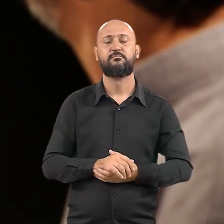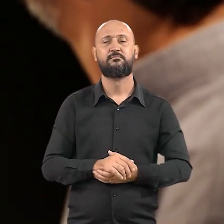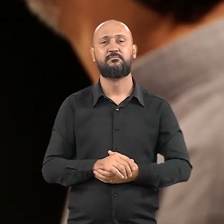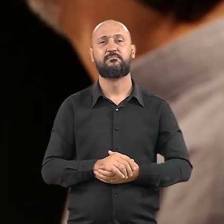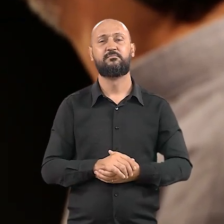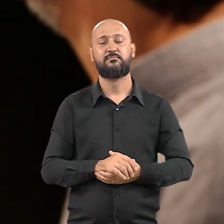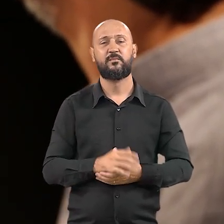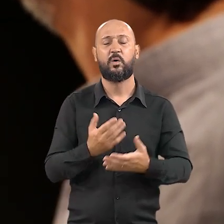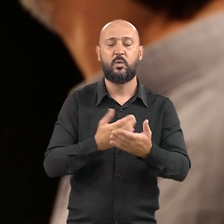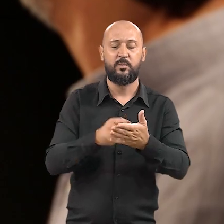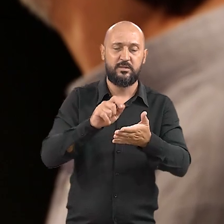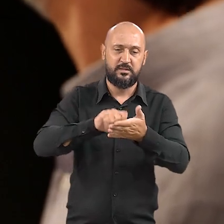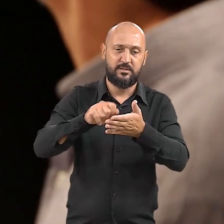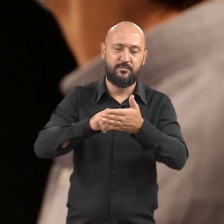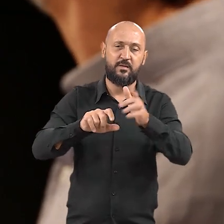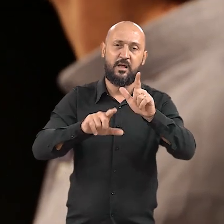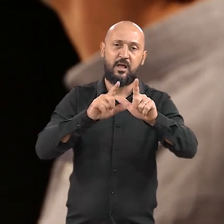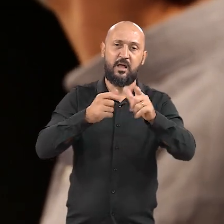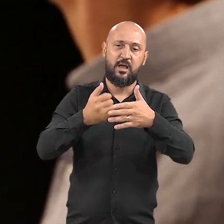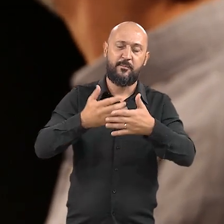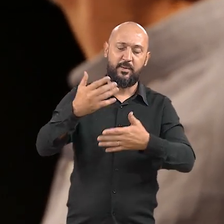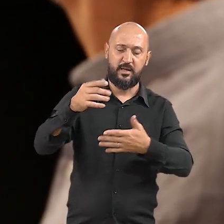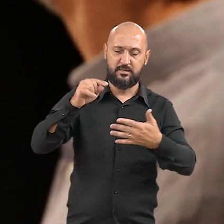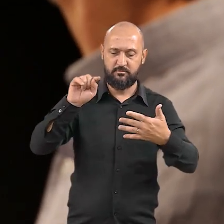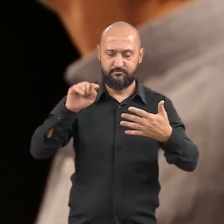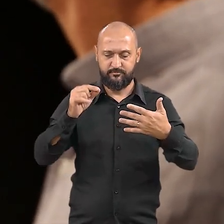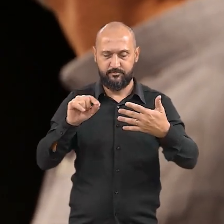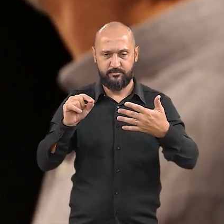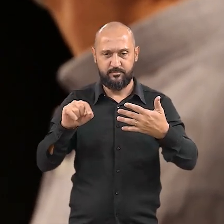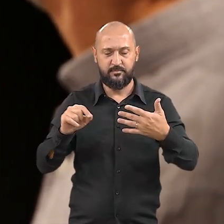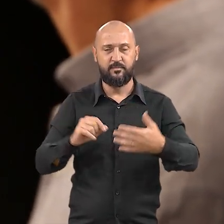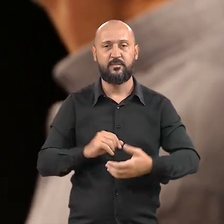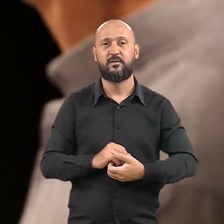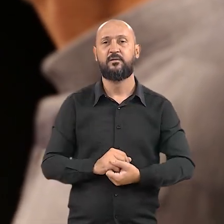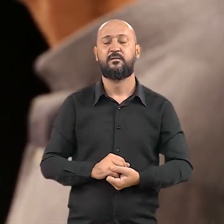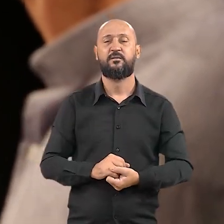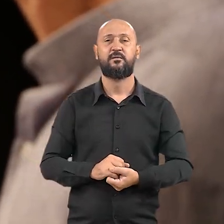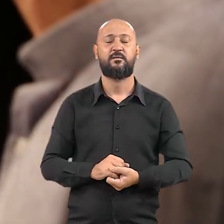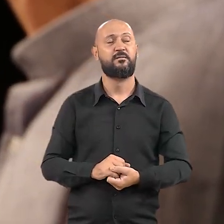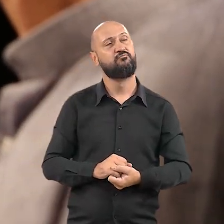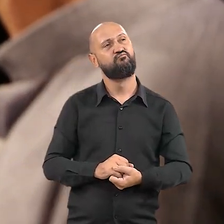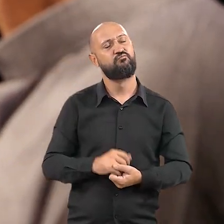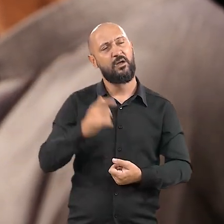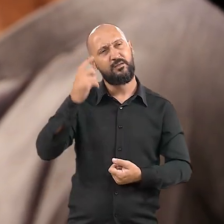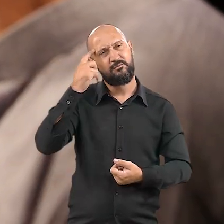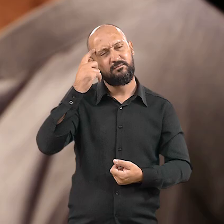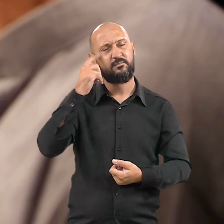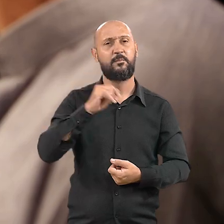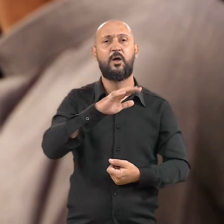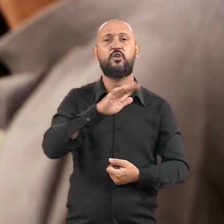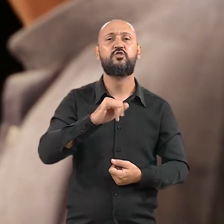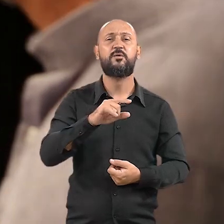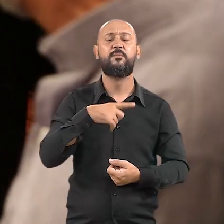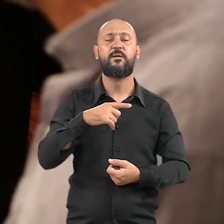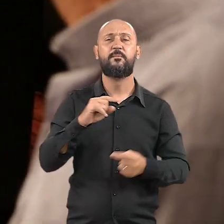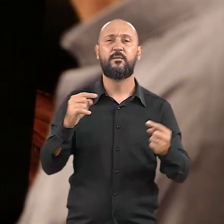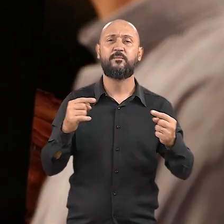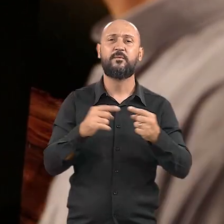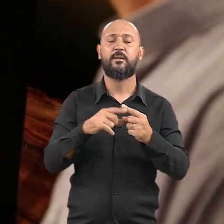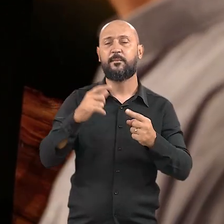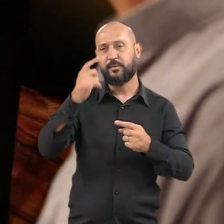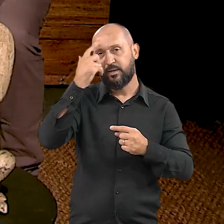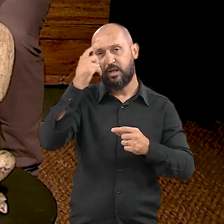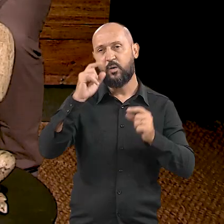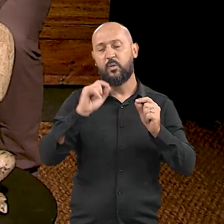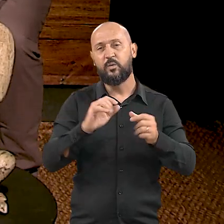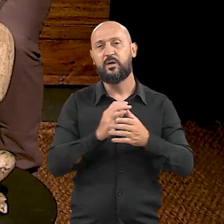comecei a burilar uma letra para essa melodia. E eu chamei para finalizar, porque a ideia